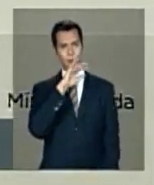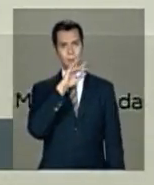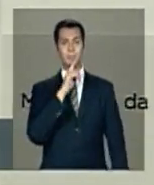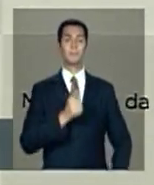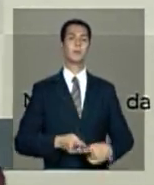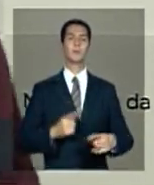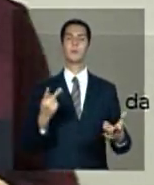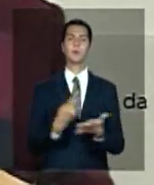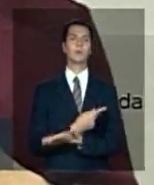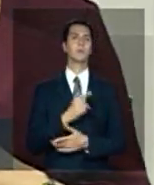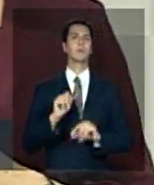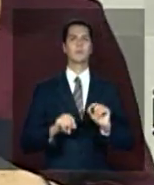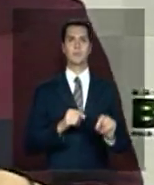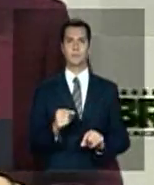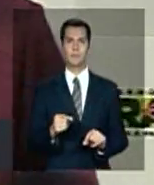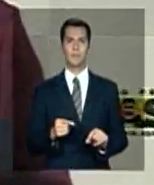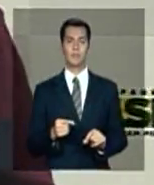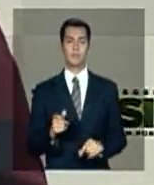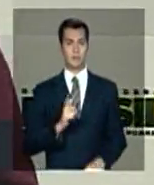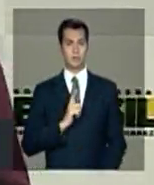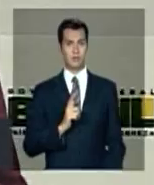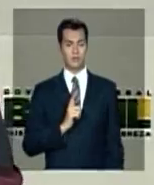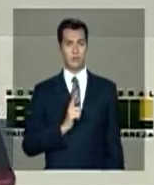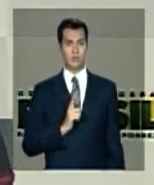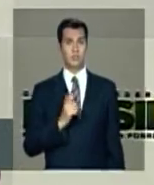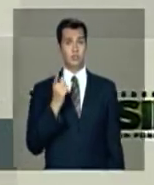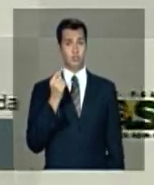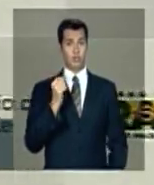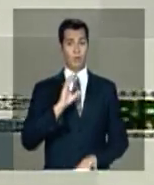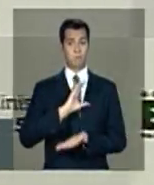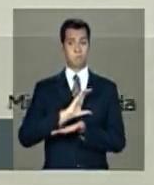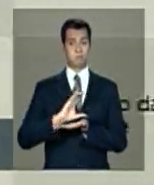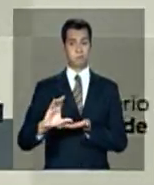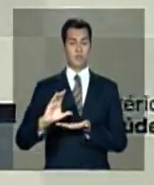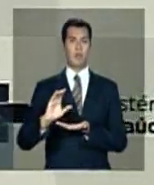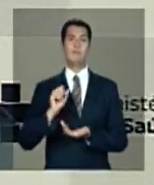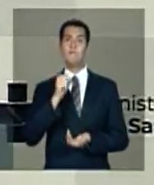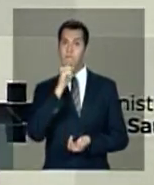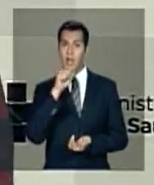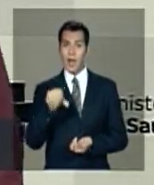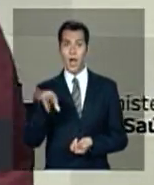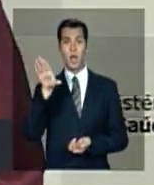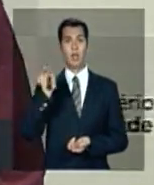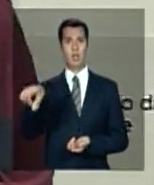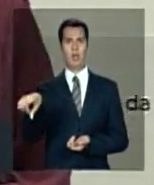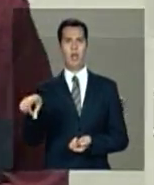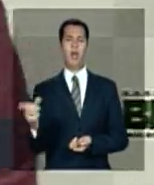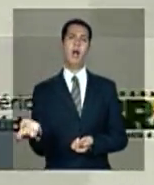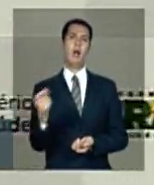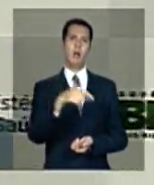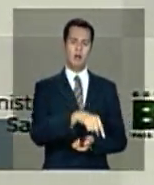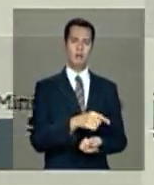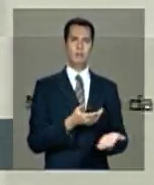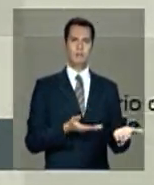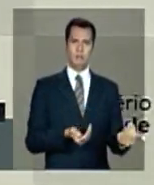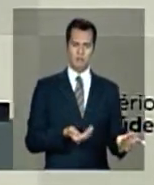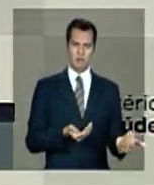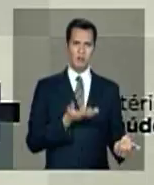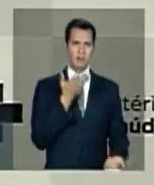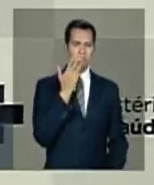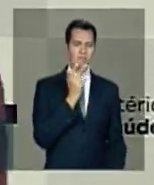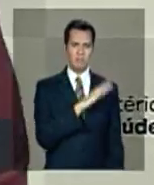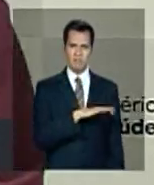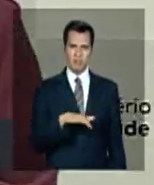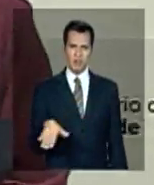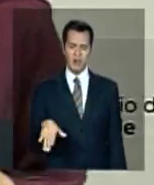porque ela se concentra mais quanto mais velha a população Isso significa que a gente vai tirar